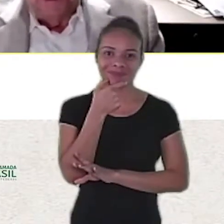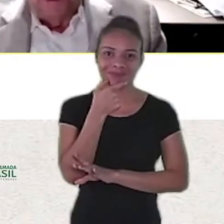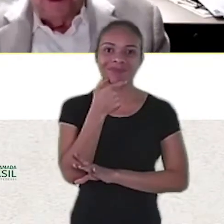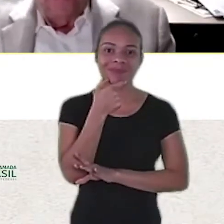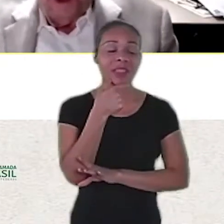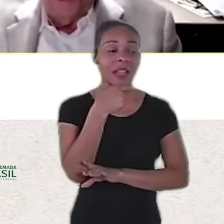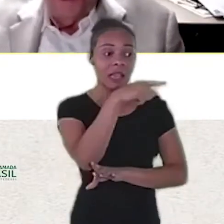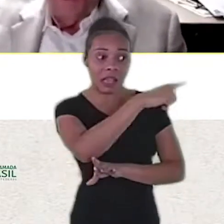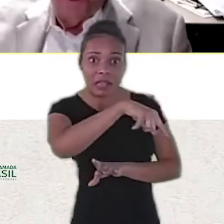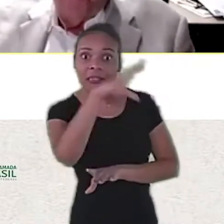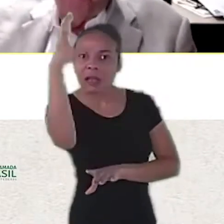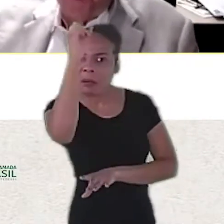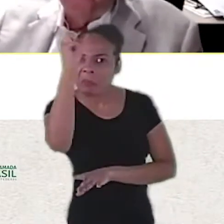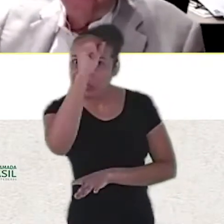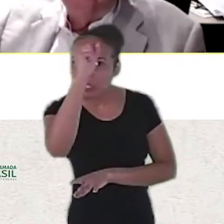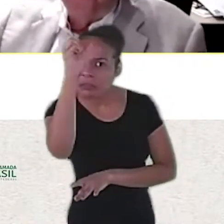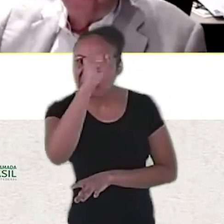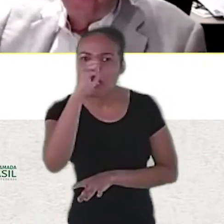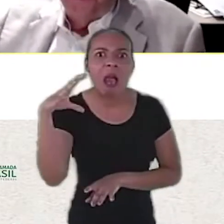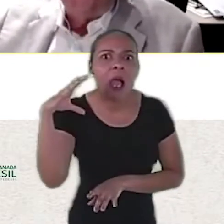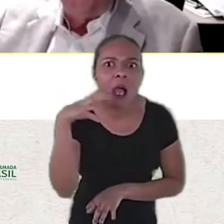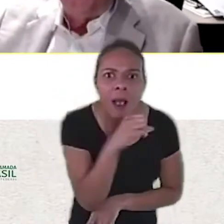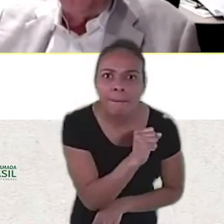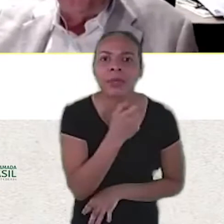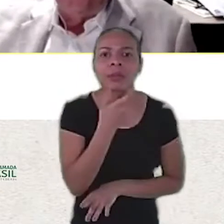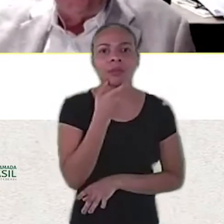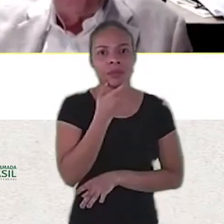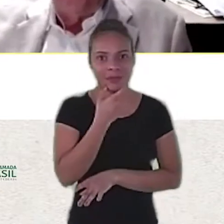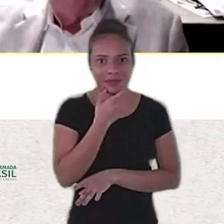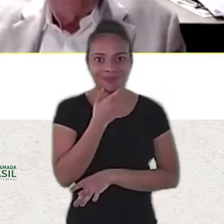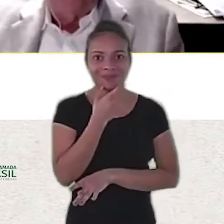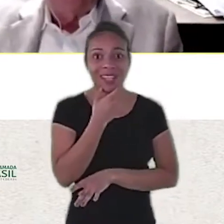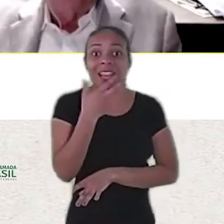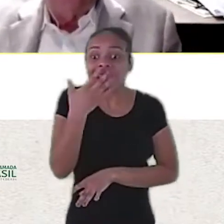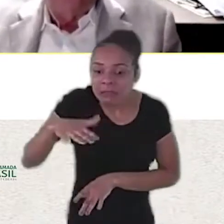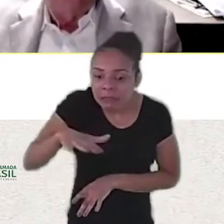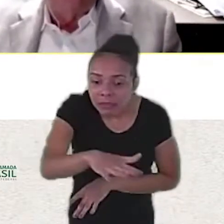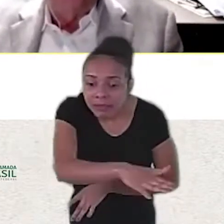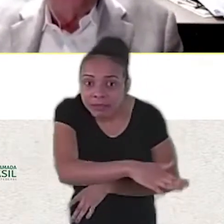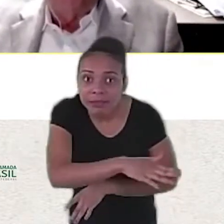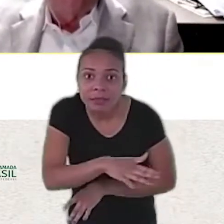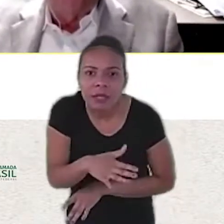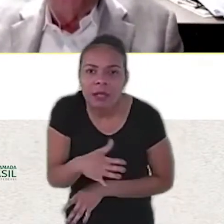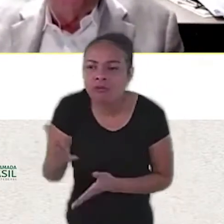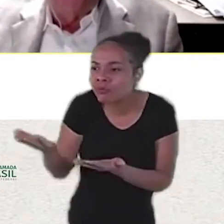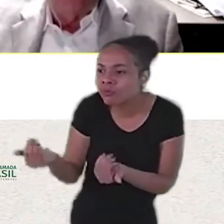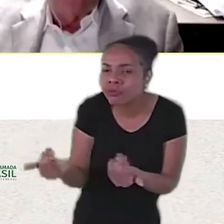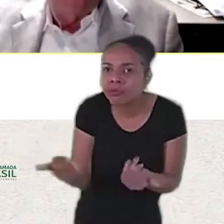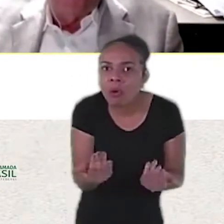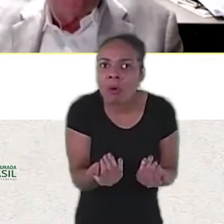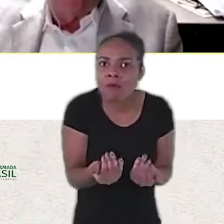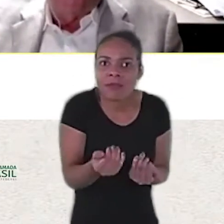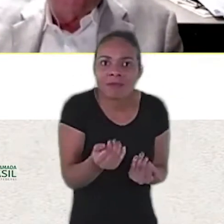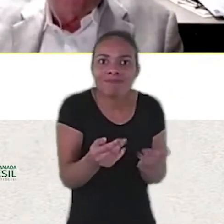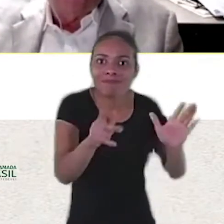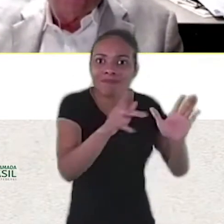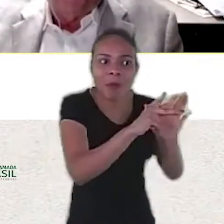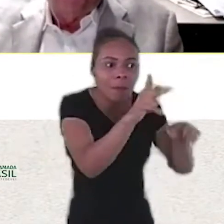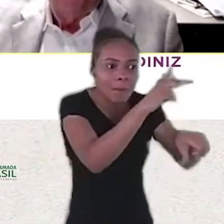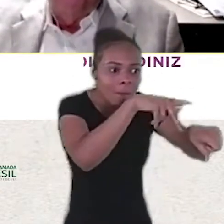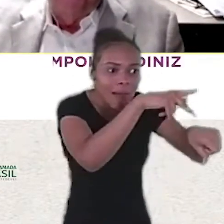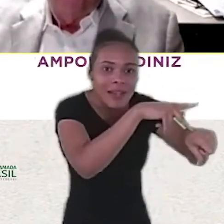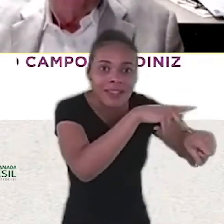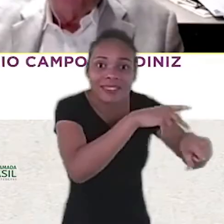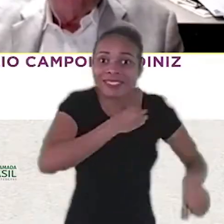impressionante. Quando eu fui à China pela primeira vez, as crianças chinesas, a juventude chinesa parava gente na rua pedir para conversar